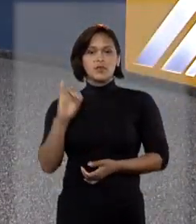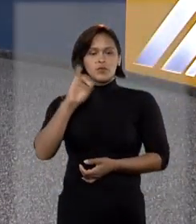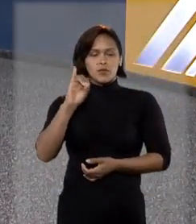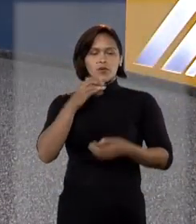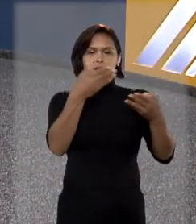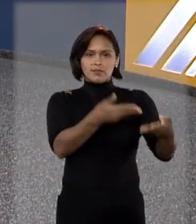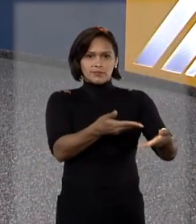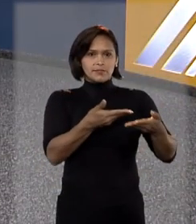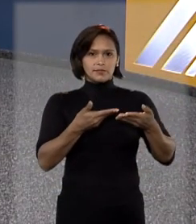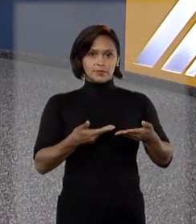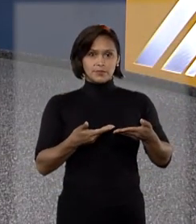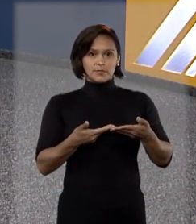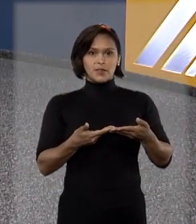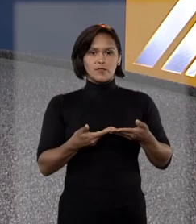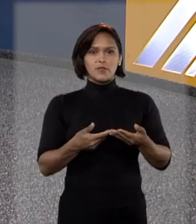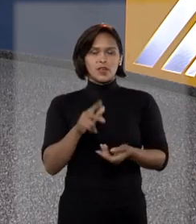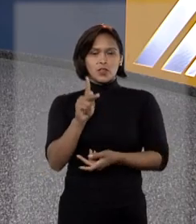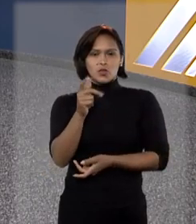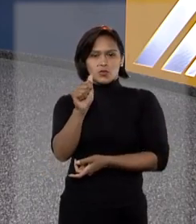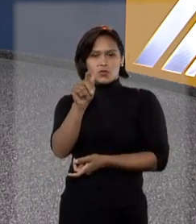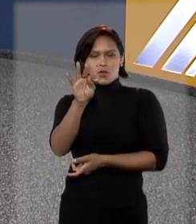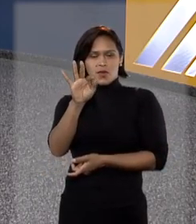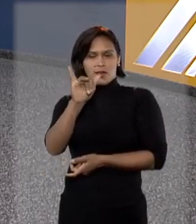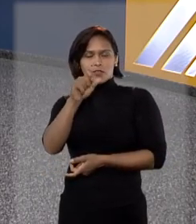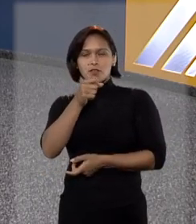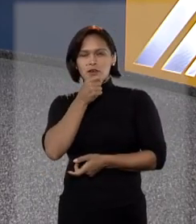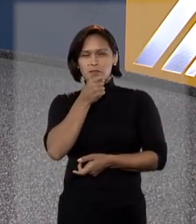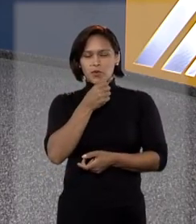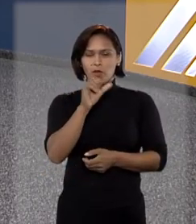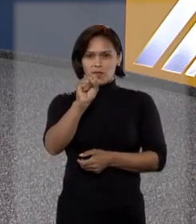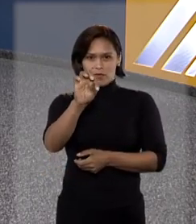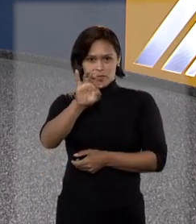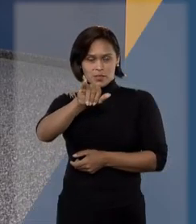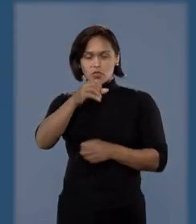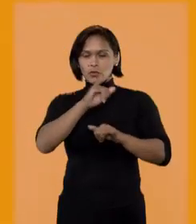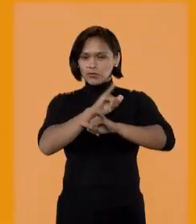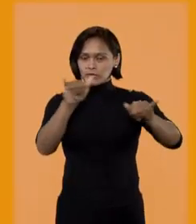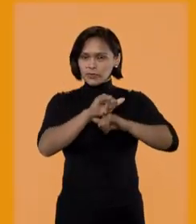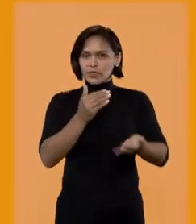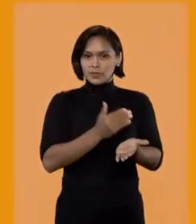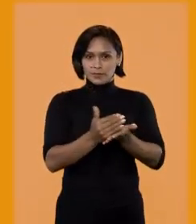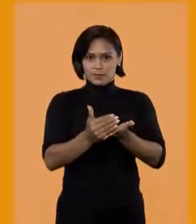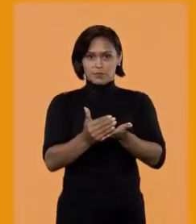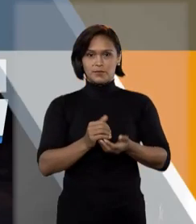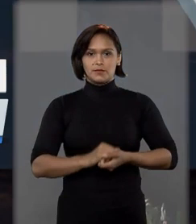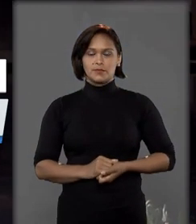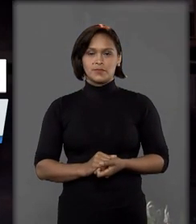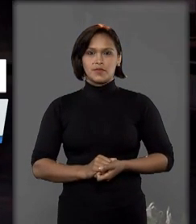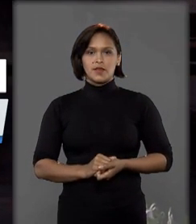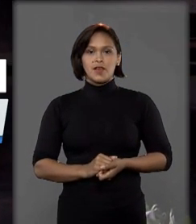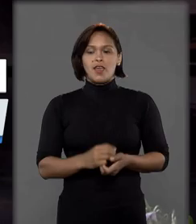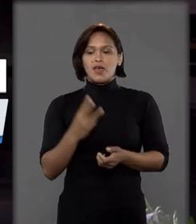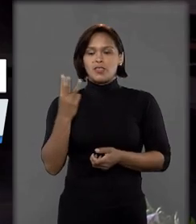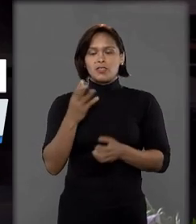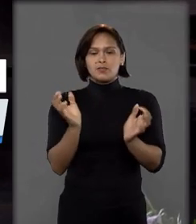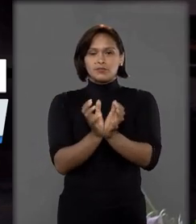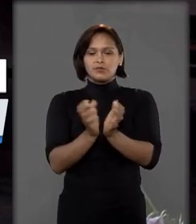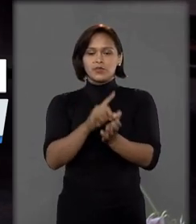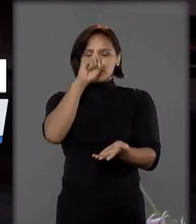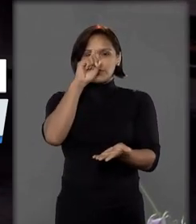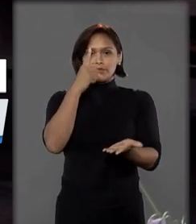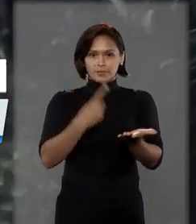Olá, seja muito bem-vindo. Eu sou Kátia Gomes e o STJ Notícias está no ar. Terceira